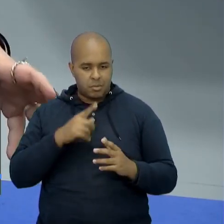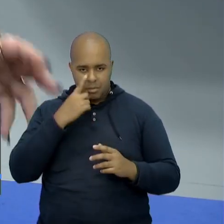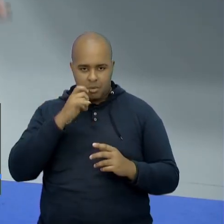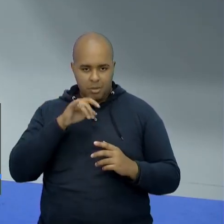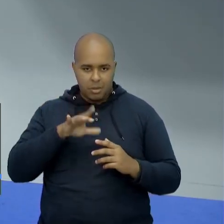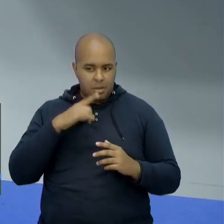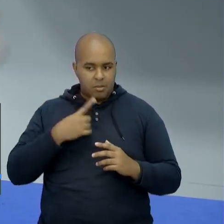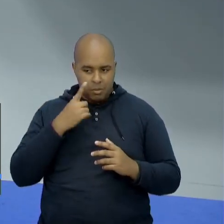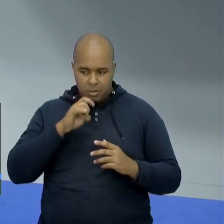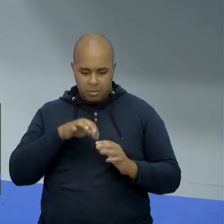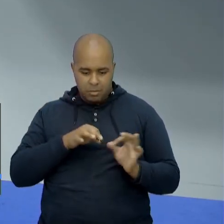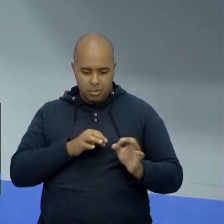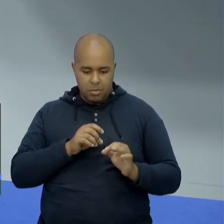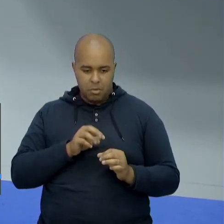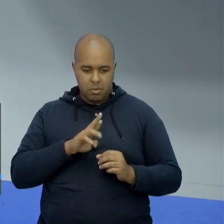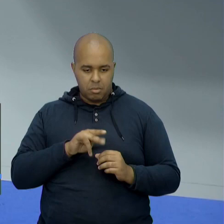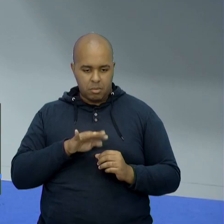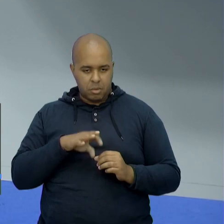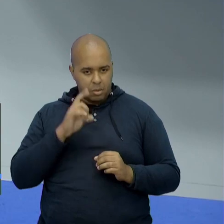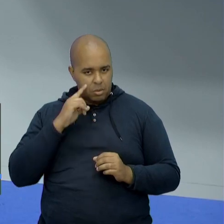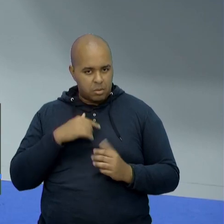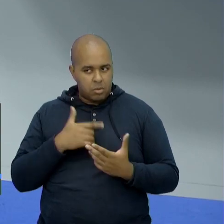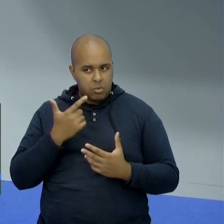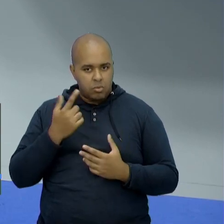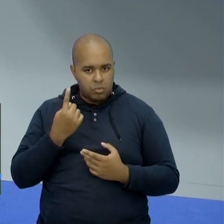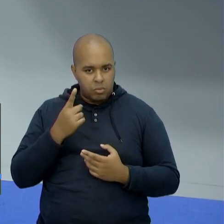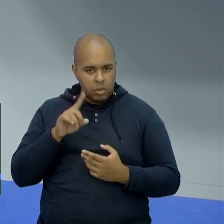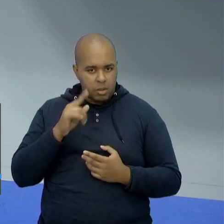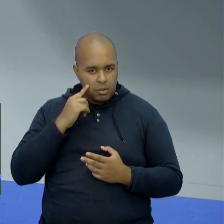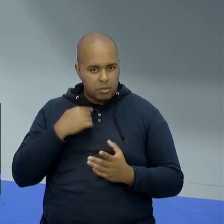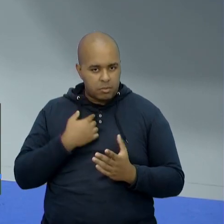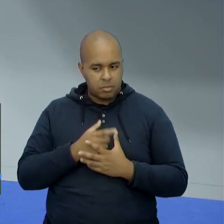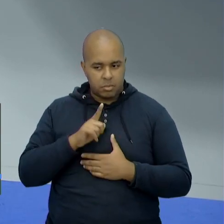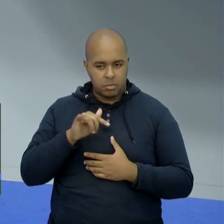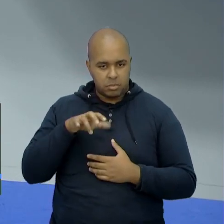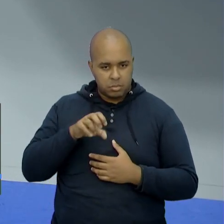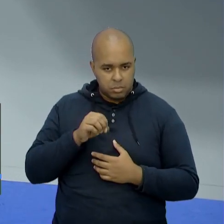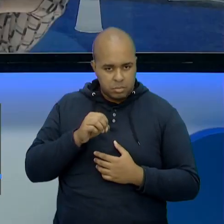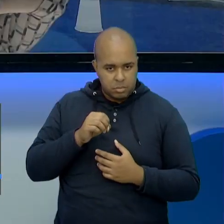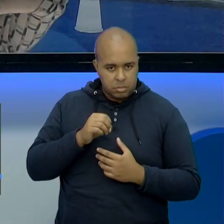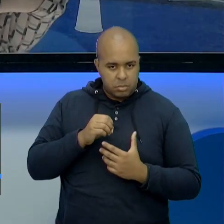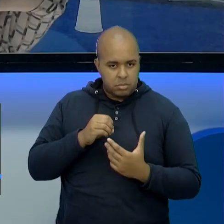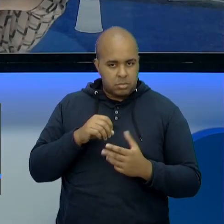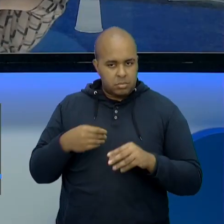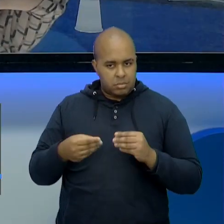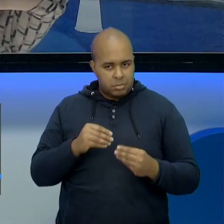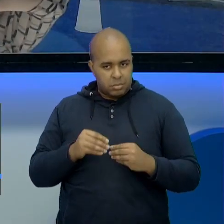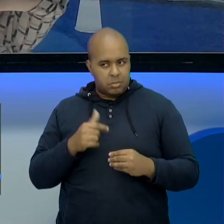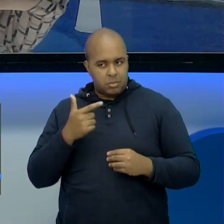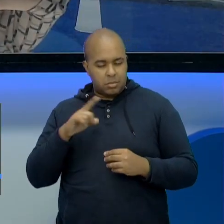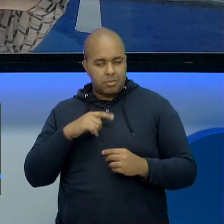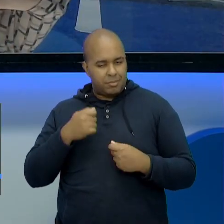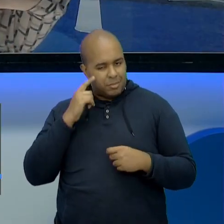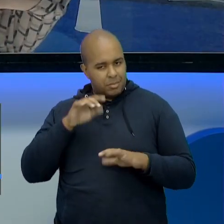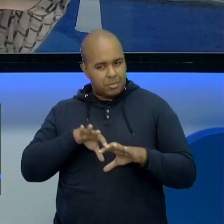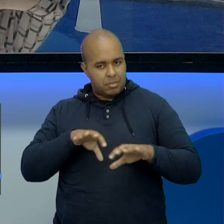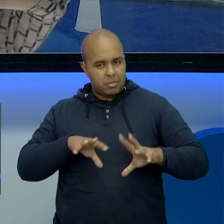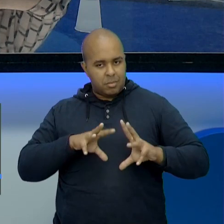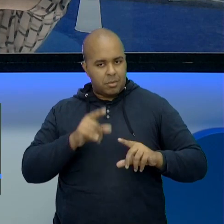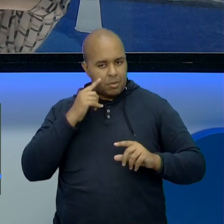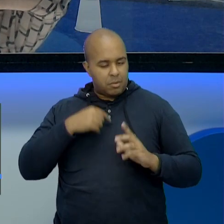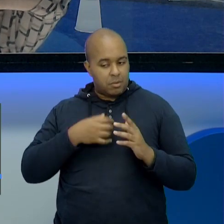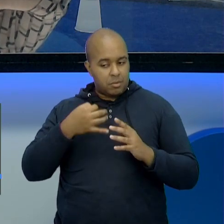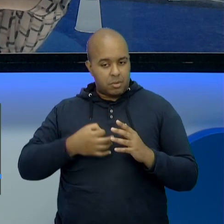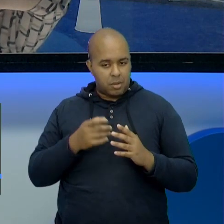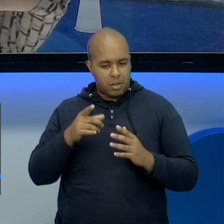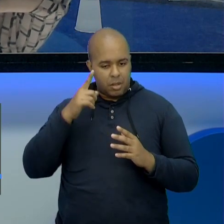lixo que é para orgânicos, um que é para lixo... Plásticos, tem que dividir todos. O